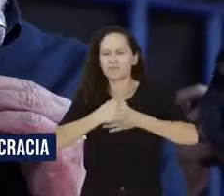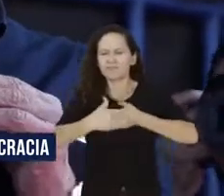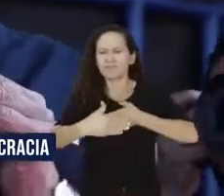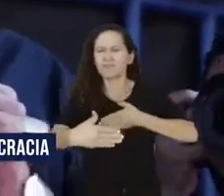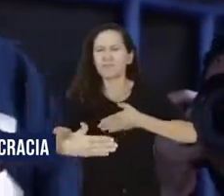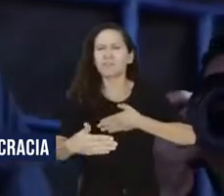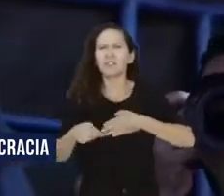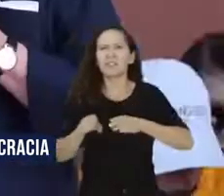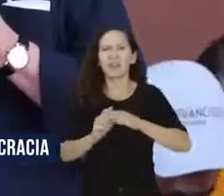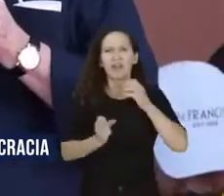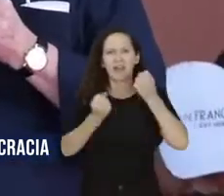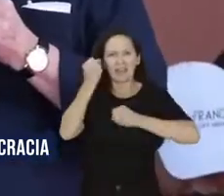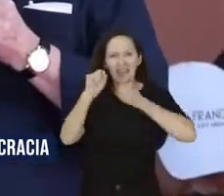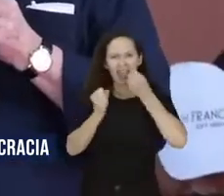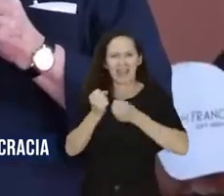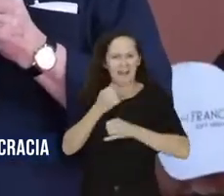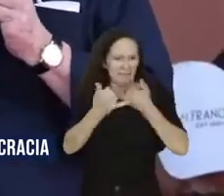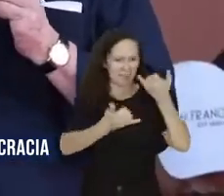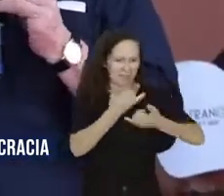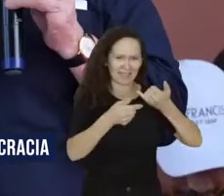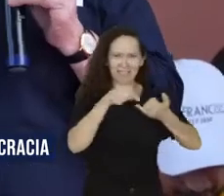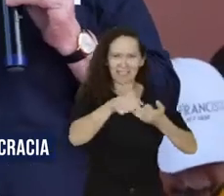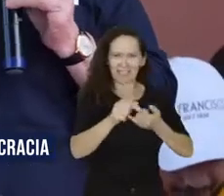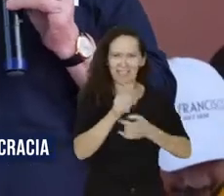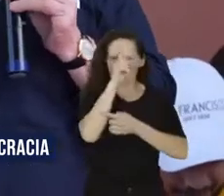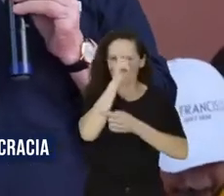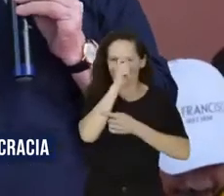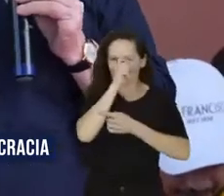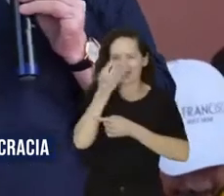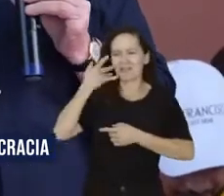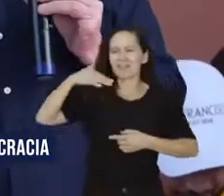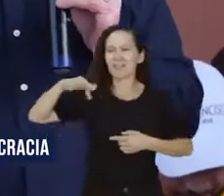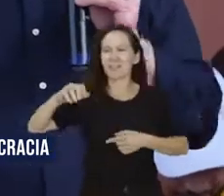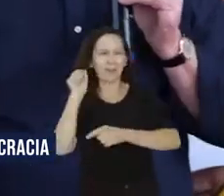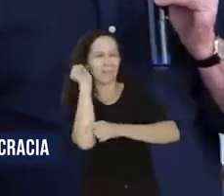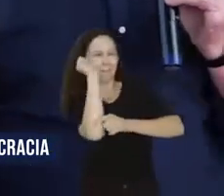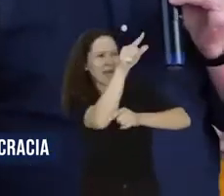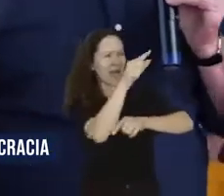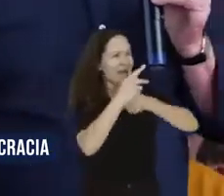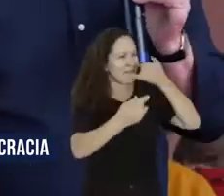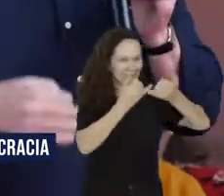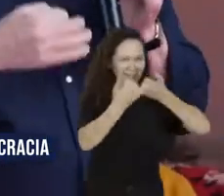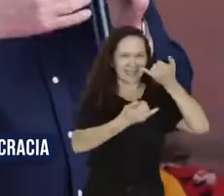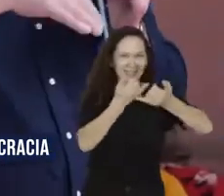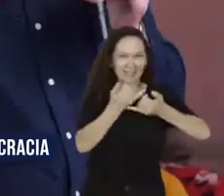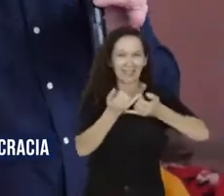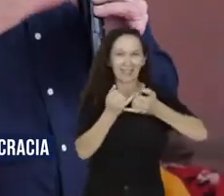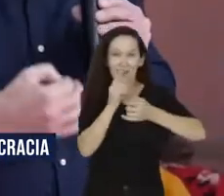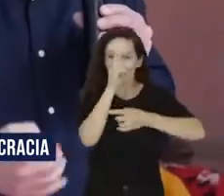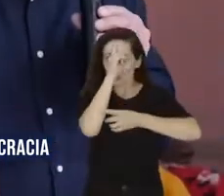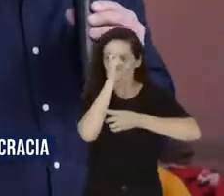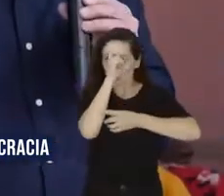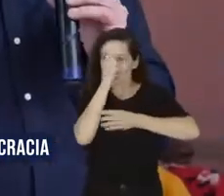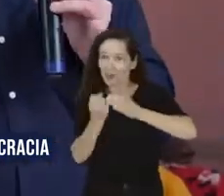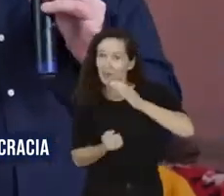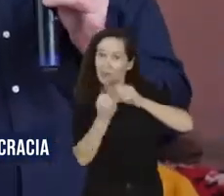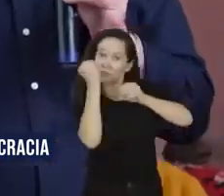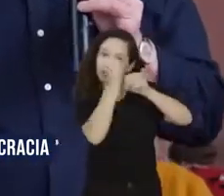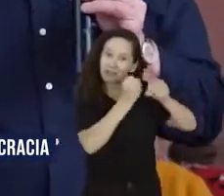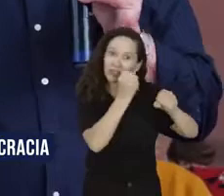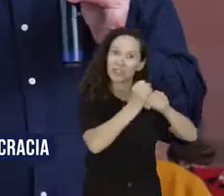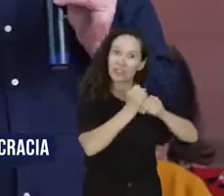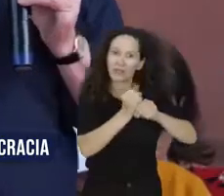mamona aqui no Hospital Heliópolis, quando estava sendo construído, tinha muita mamona, a gente ia fazer guerra de estilingue aqui de